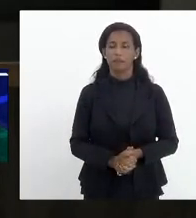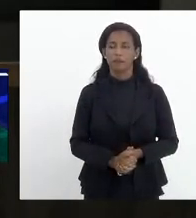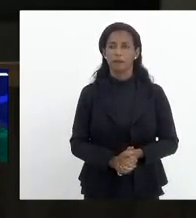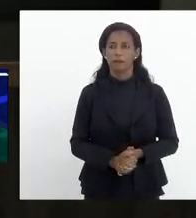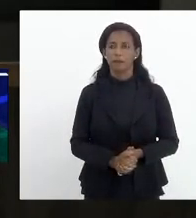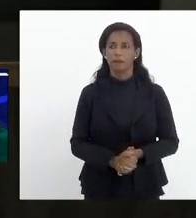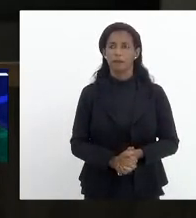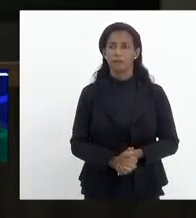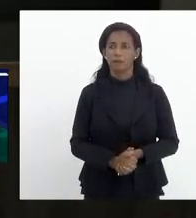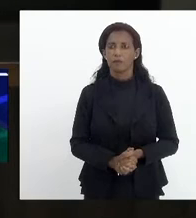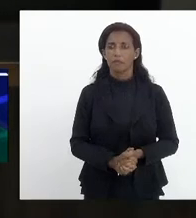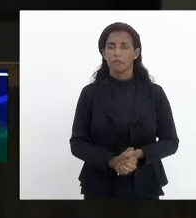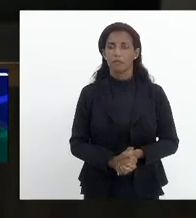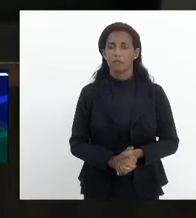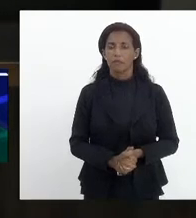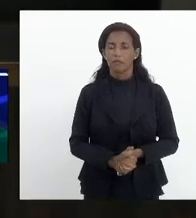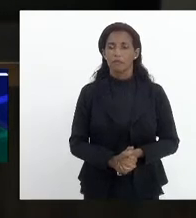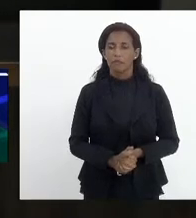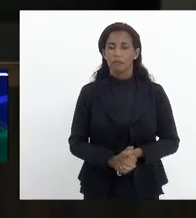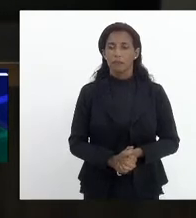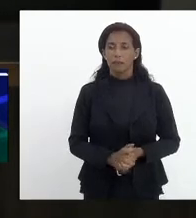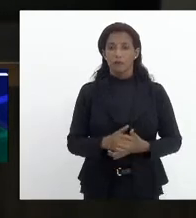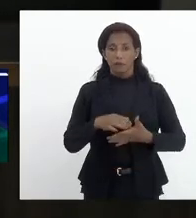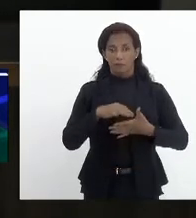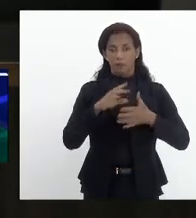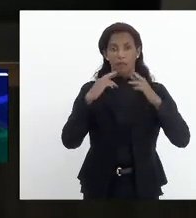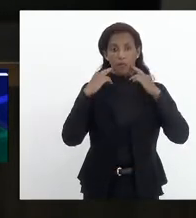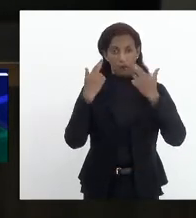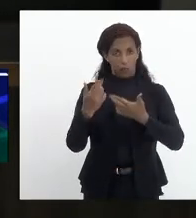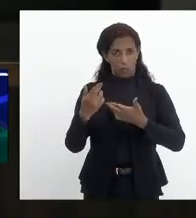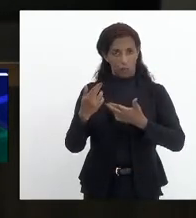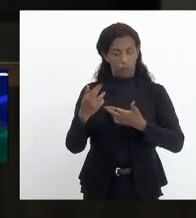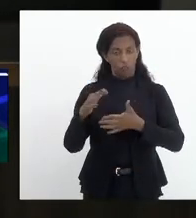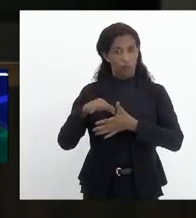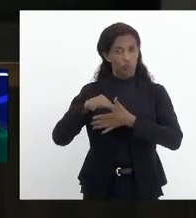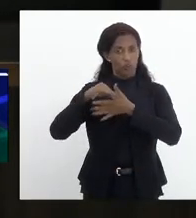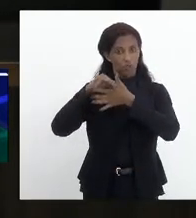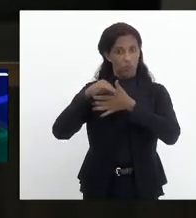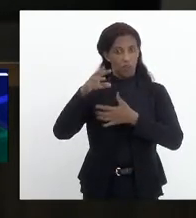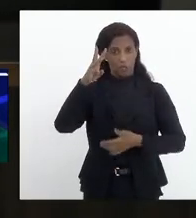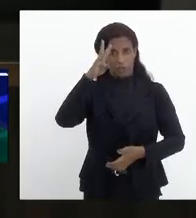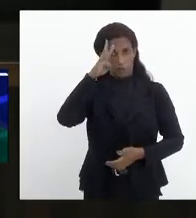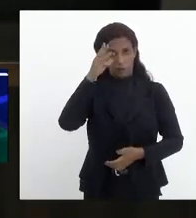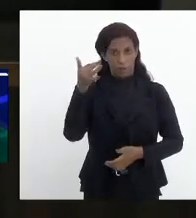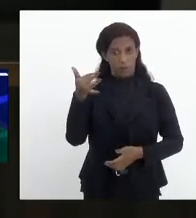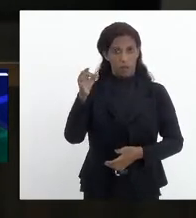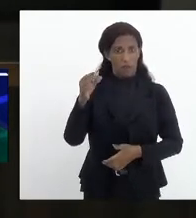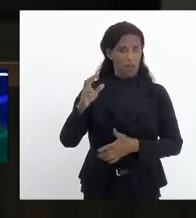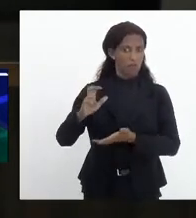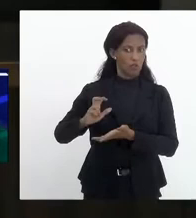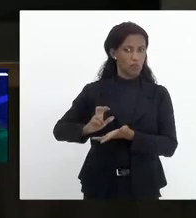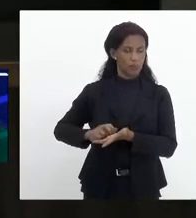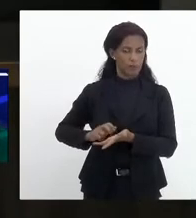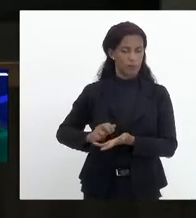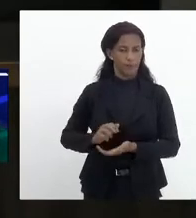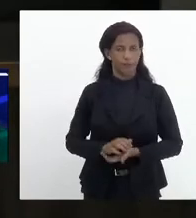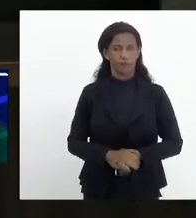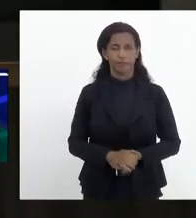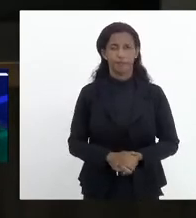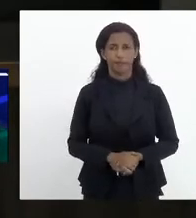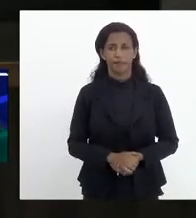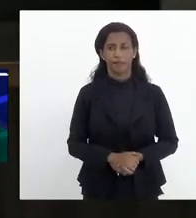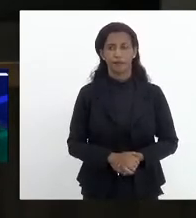a ideia é reunião de líderes, terça-feira, 10 da manhã, ok?